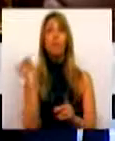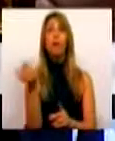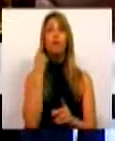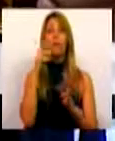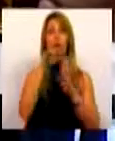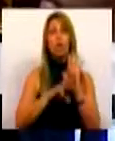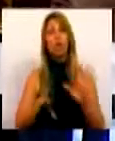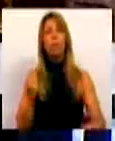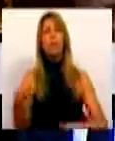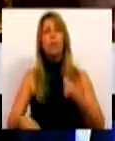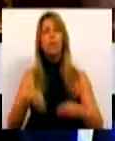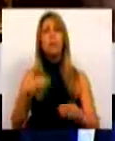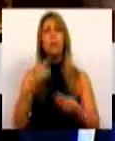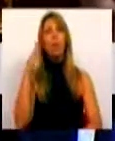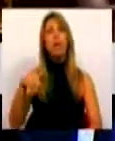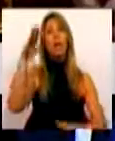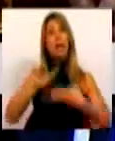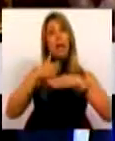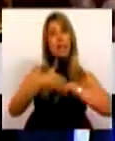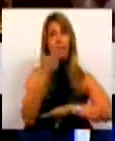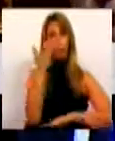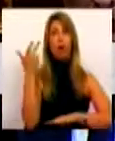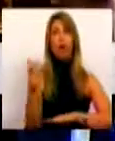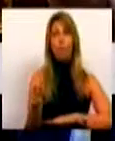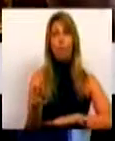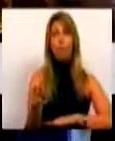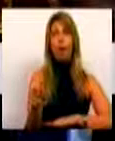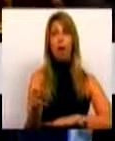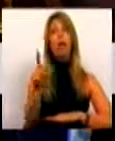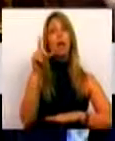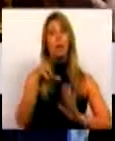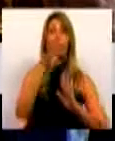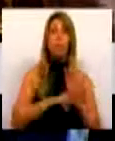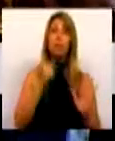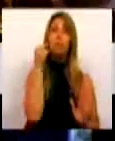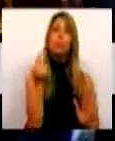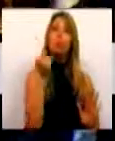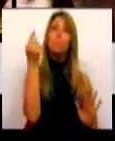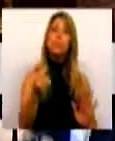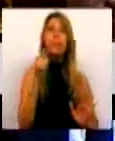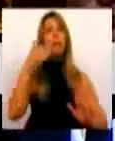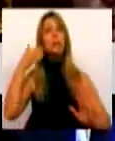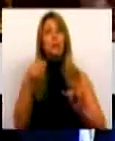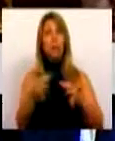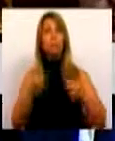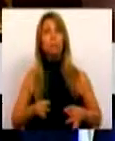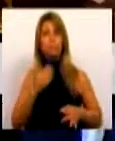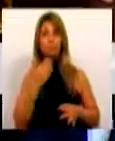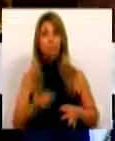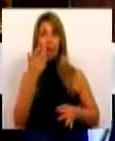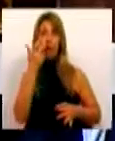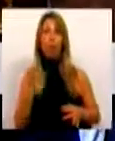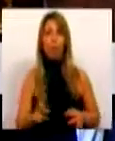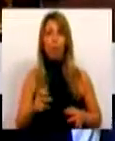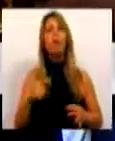de flexibilização da idade de acesso à pensão, bem como dos regimes especiais de antecipação, tem vindo a ser